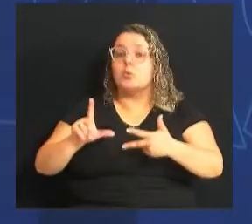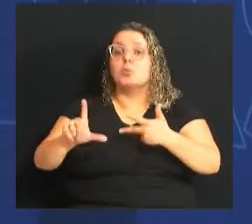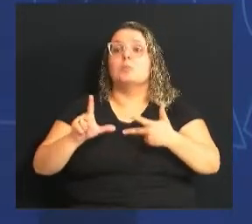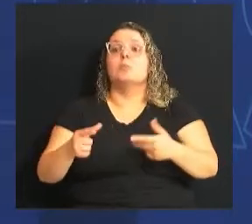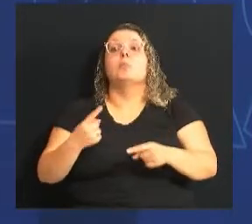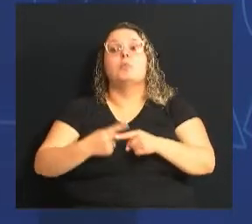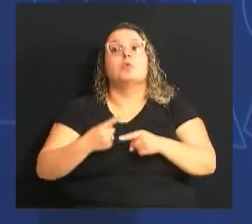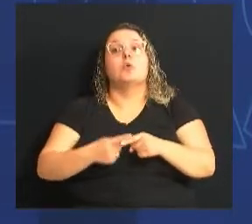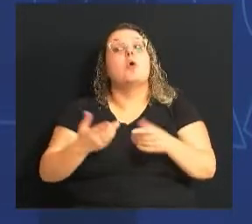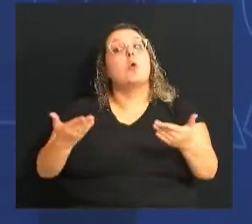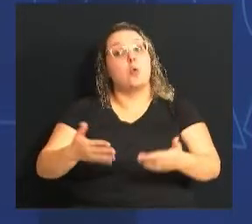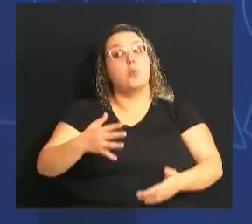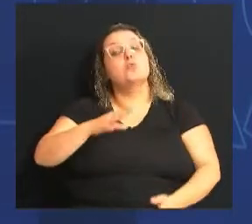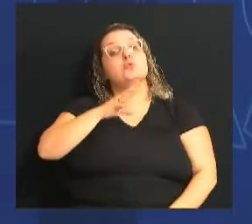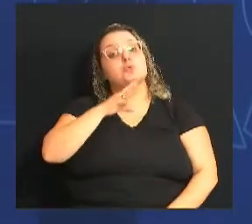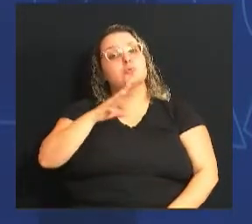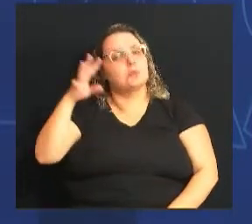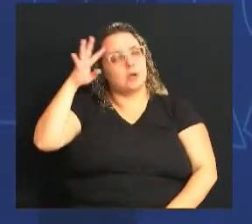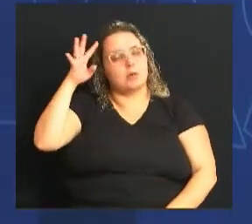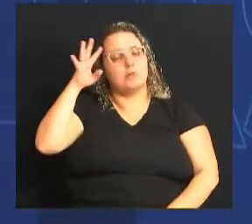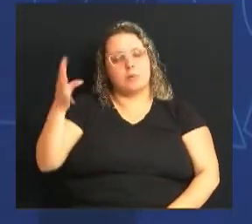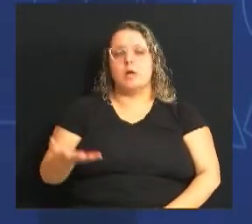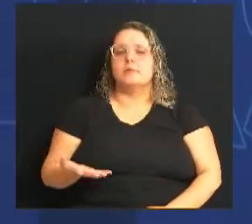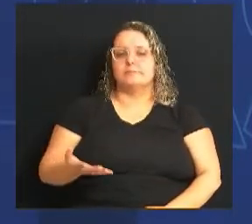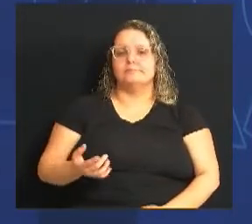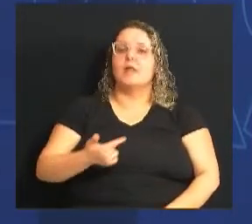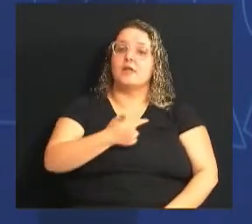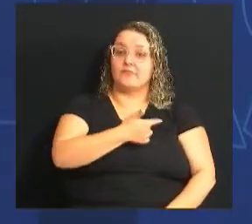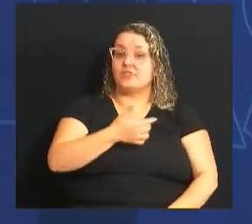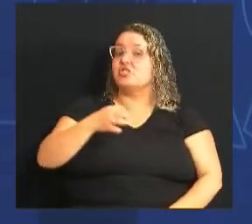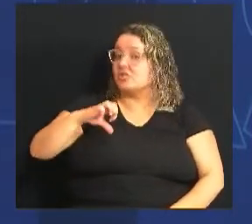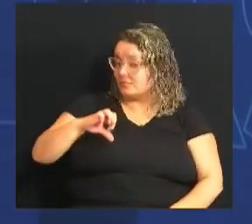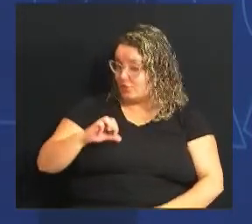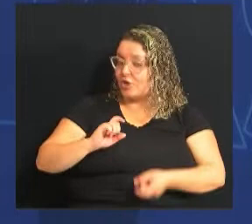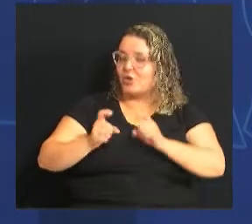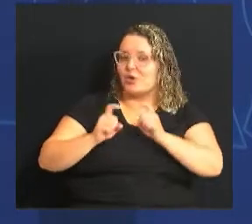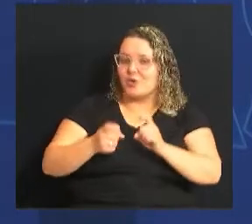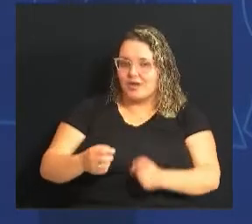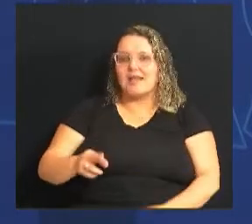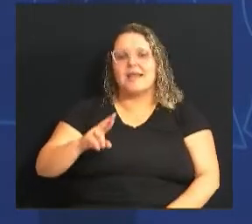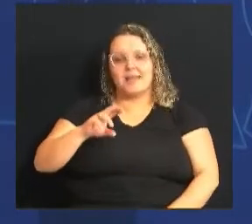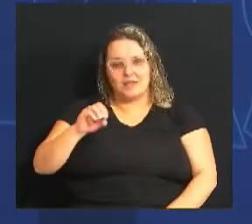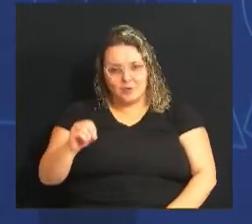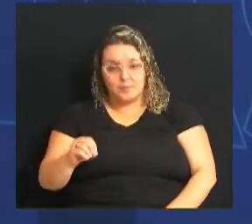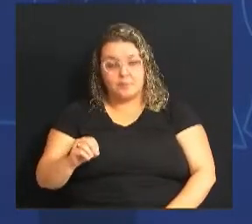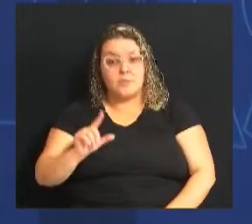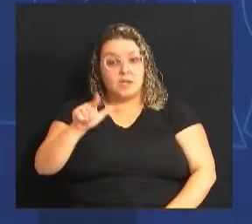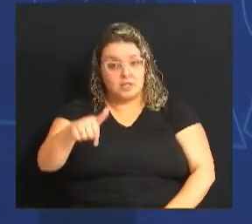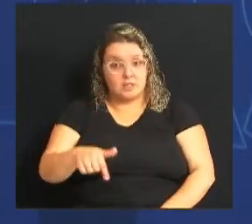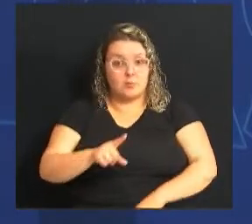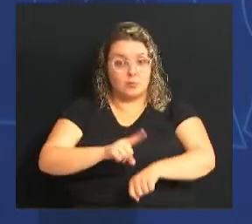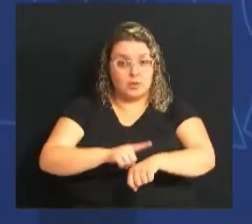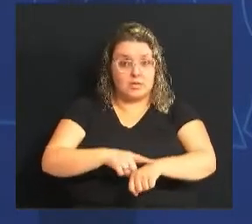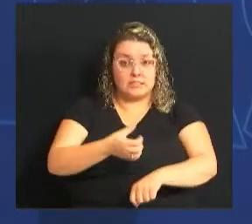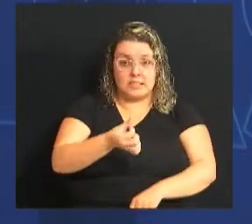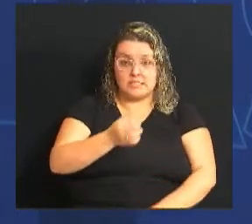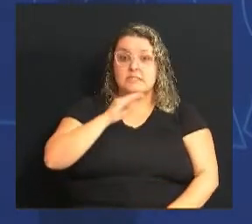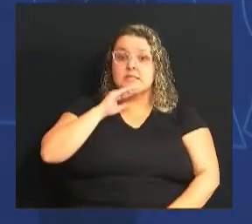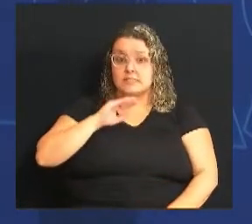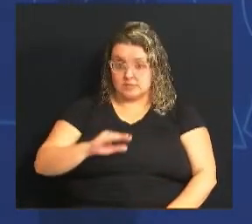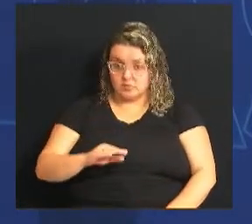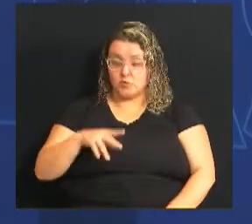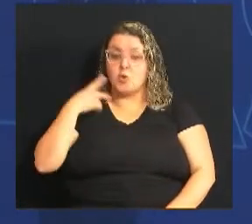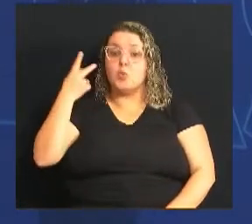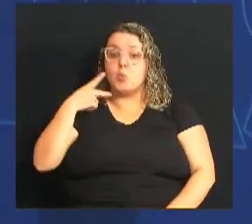porque hoje é quarta-feira, portanto é dia da 29ª reunião ordinária, e a partir das 6 horas da tarde, os